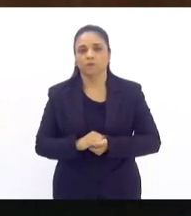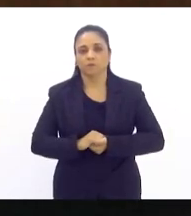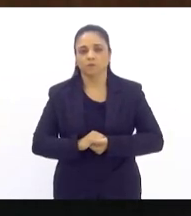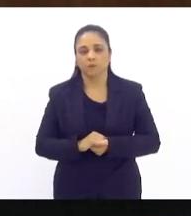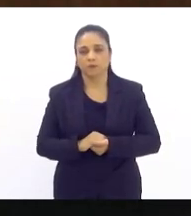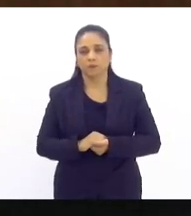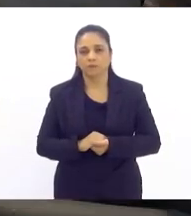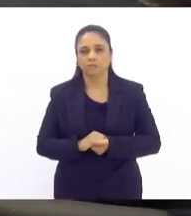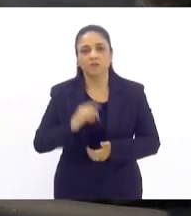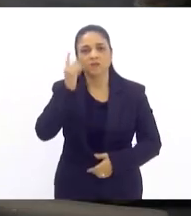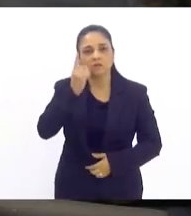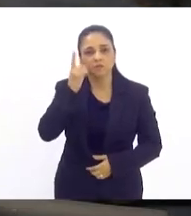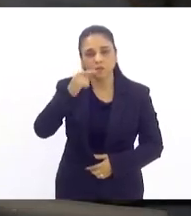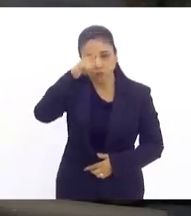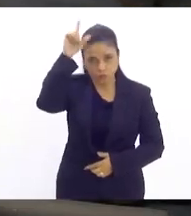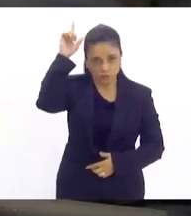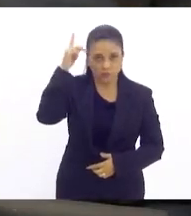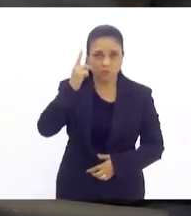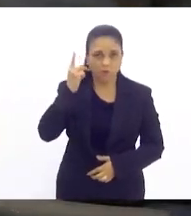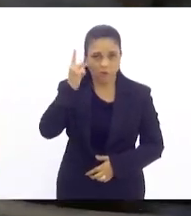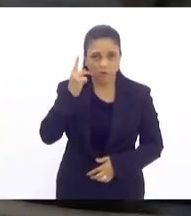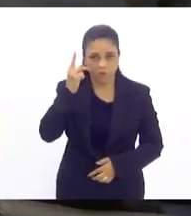Deputado Municipal